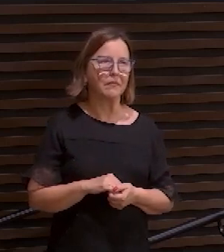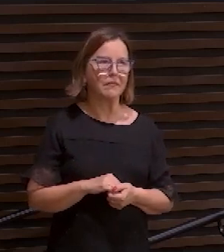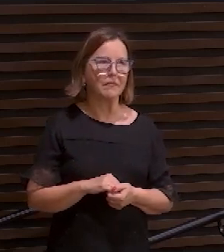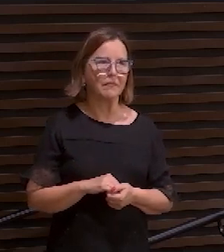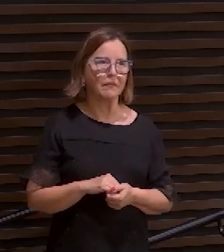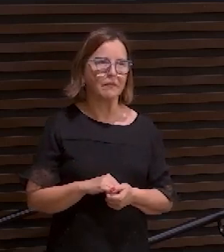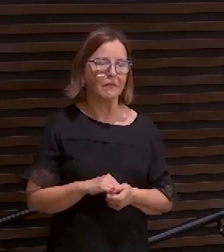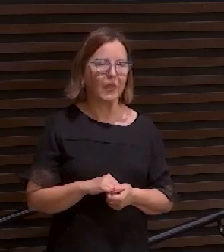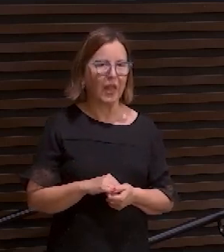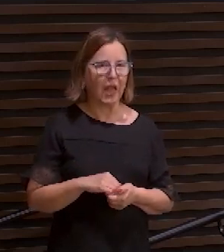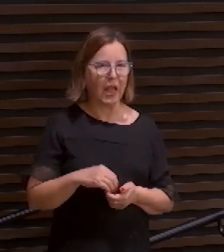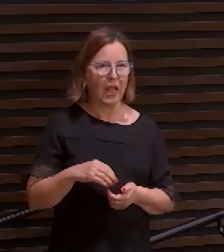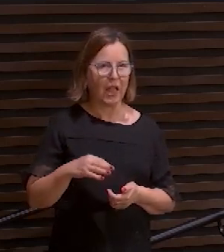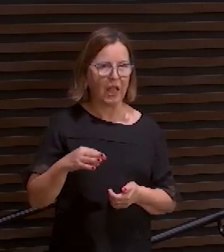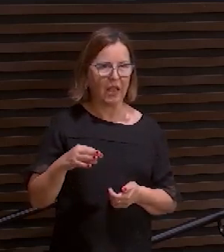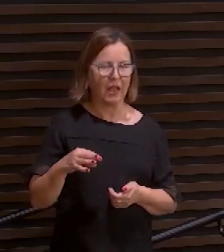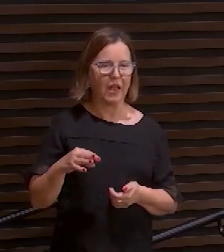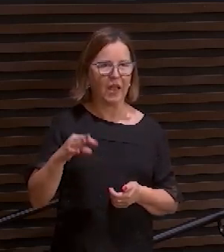Tomé duvidou,